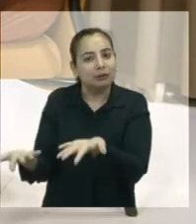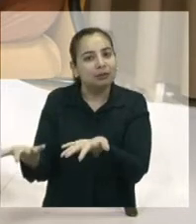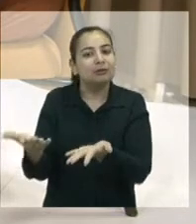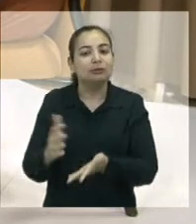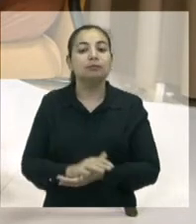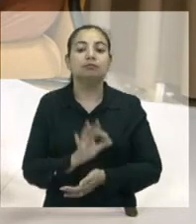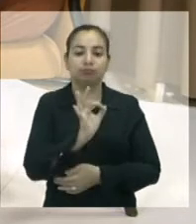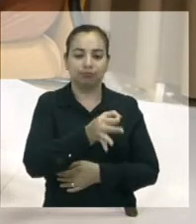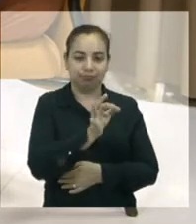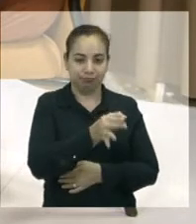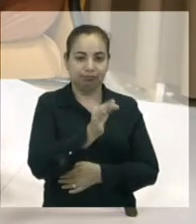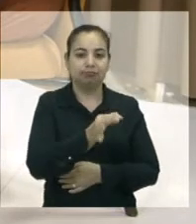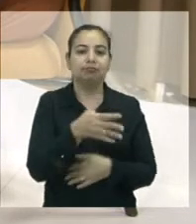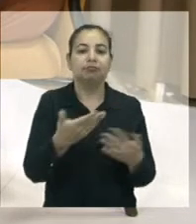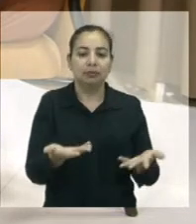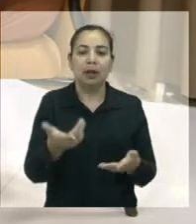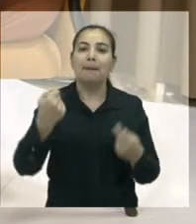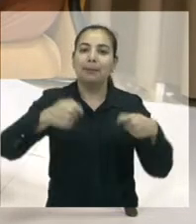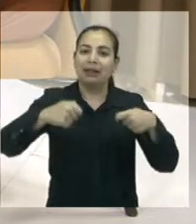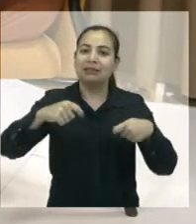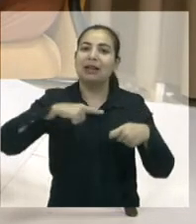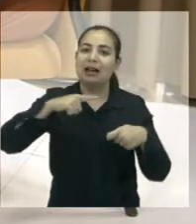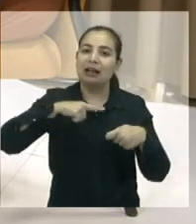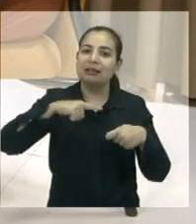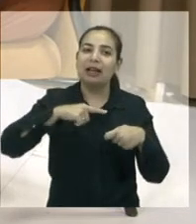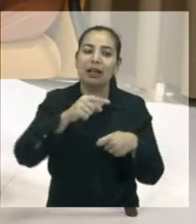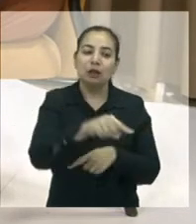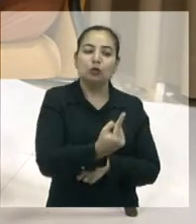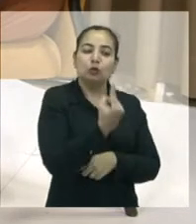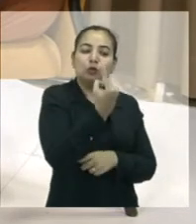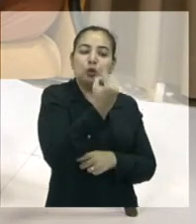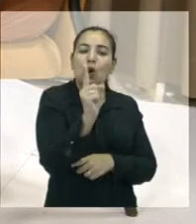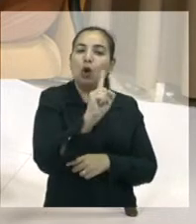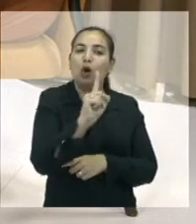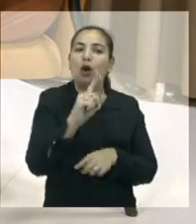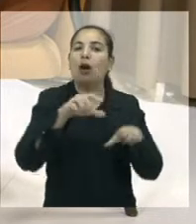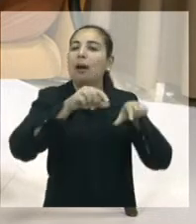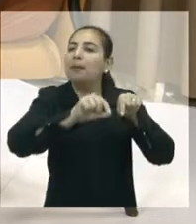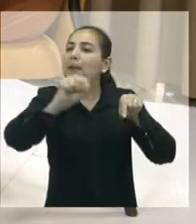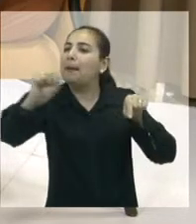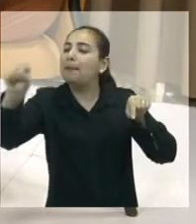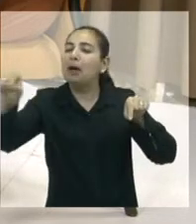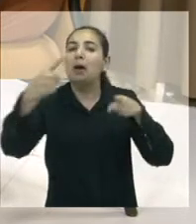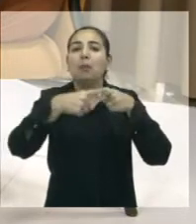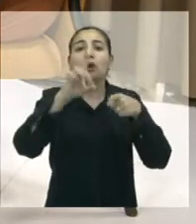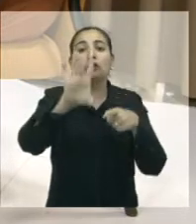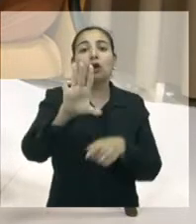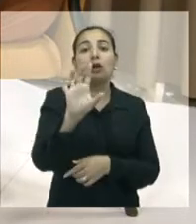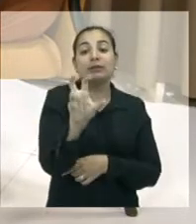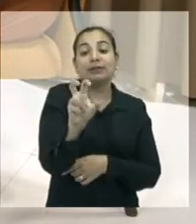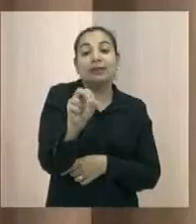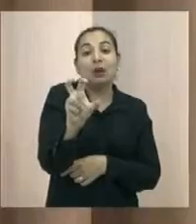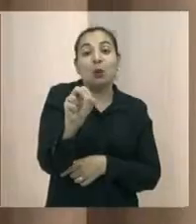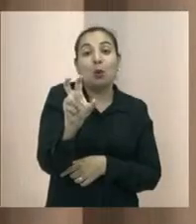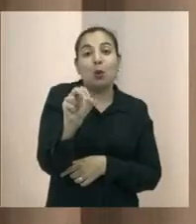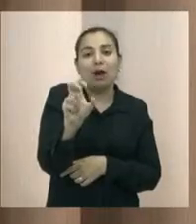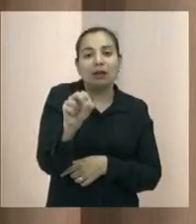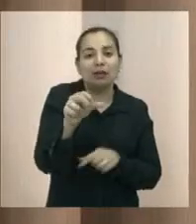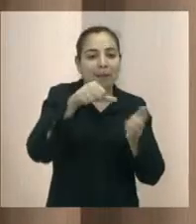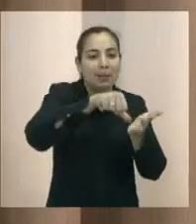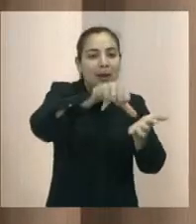mesmo, importante fazer a descentralização do serviço, porque como a doutora Elizabeth colocou, só são 50 comarcas atendidas, nós